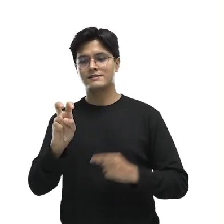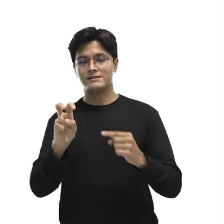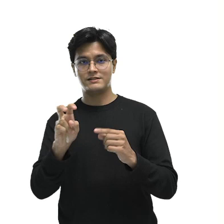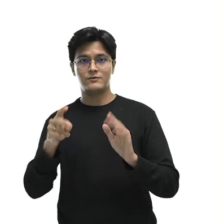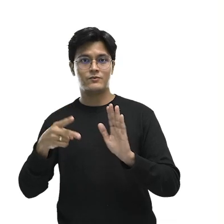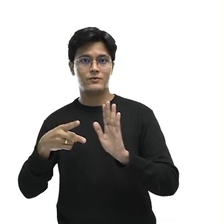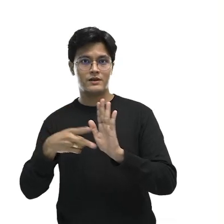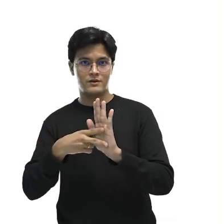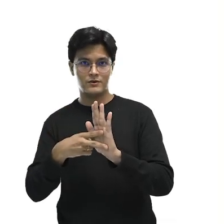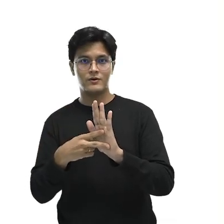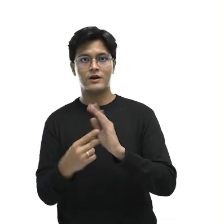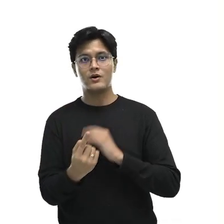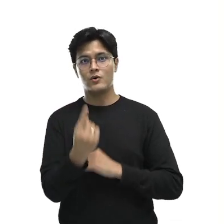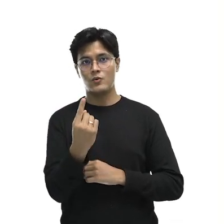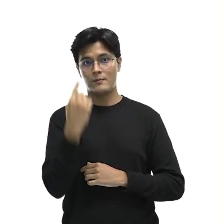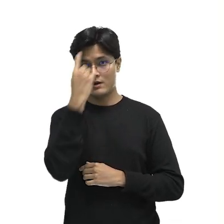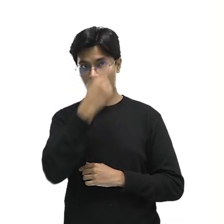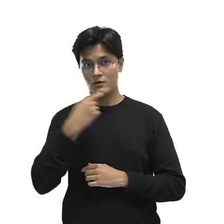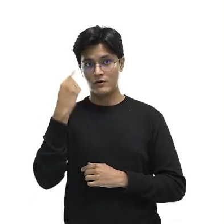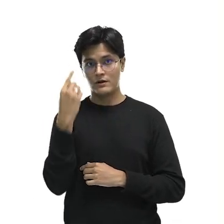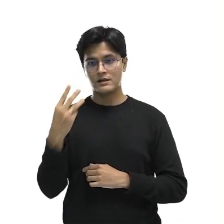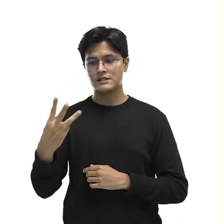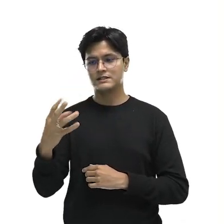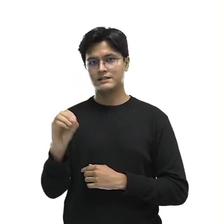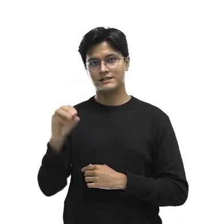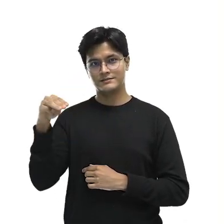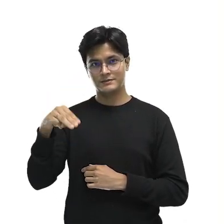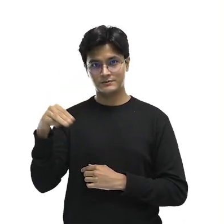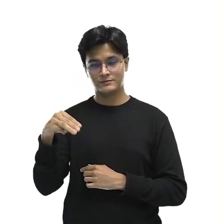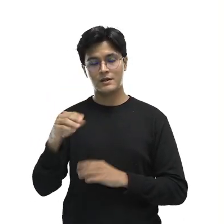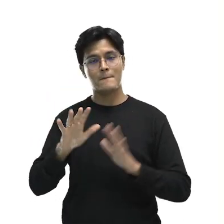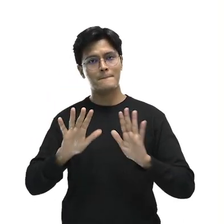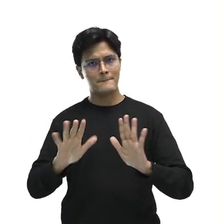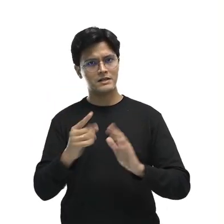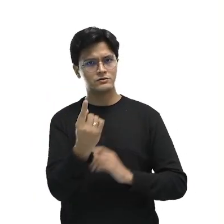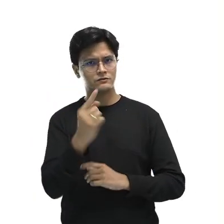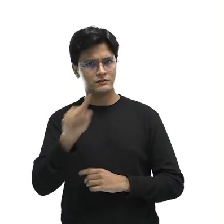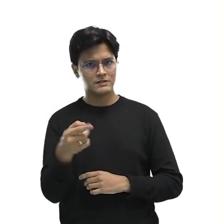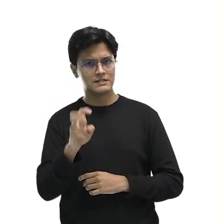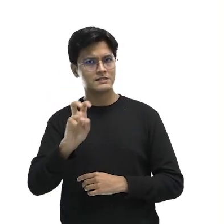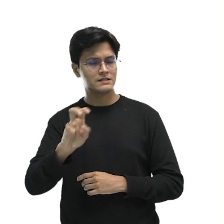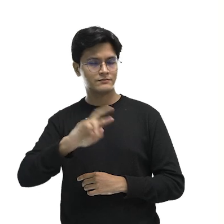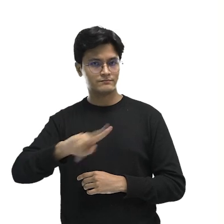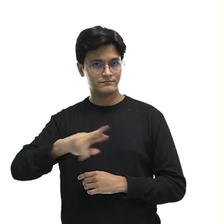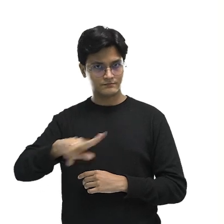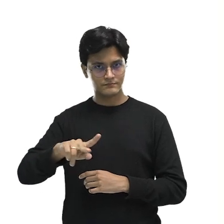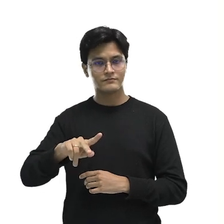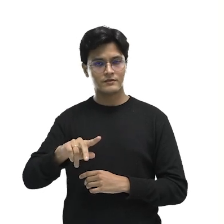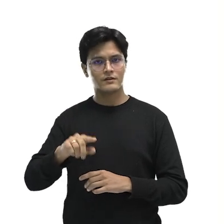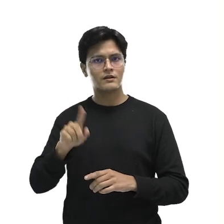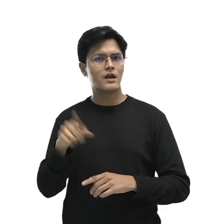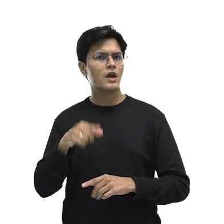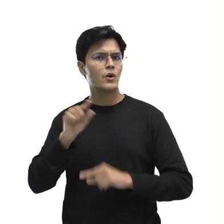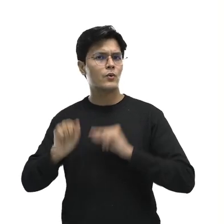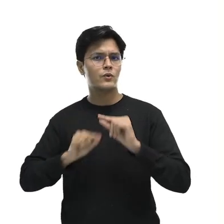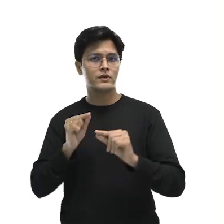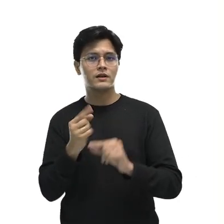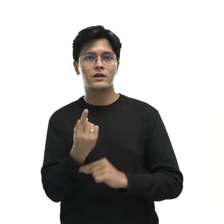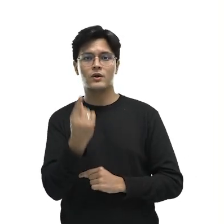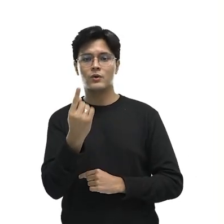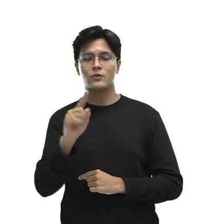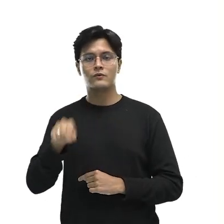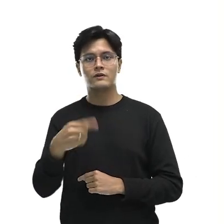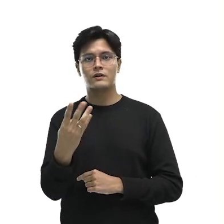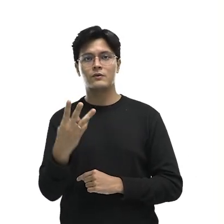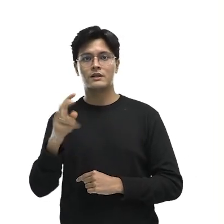a 1h e 30 minutos. Como eu não tenho 1,5 e sim 1,45, então na verdade aqui nós temos